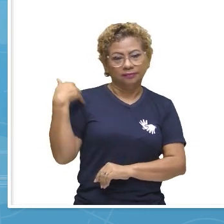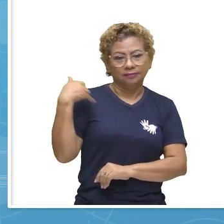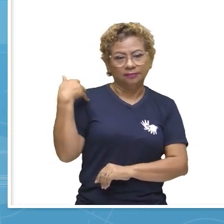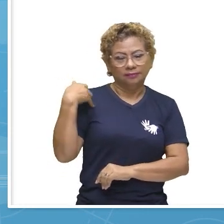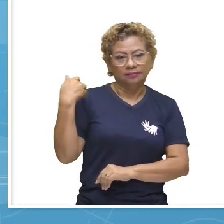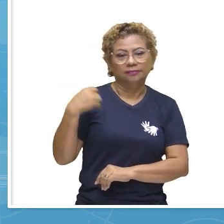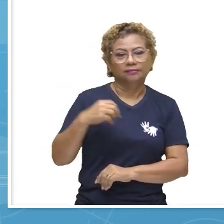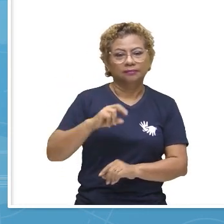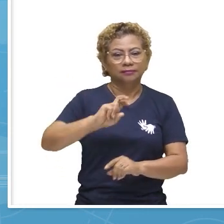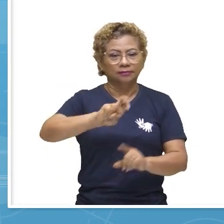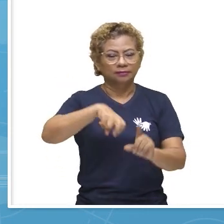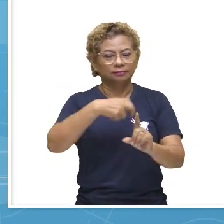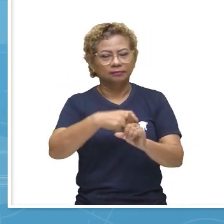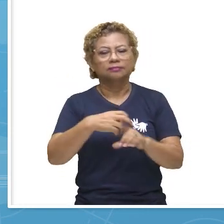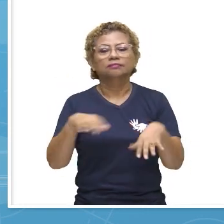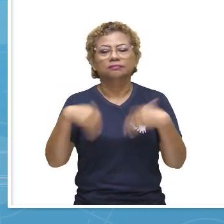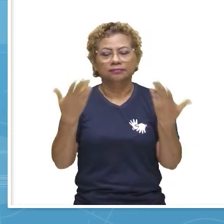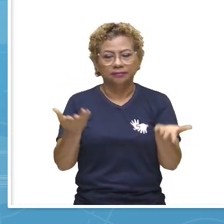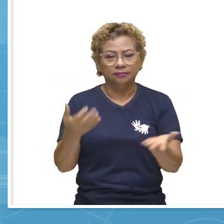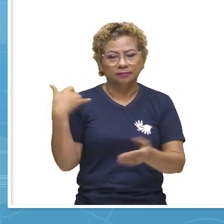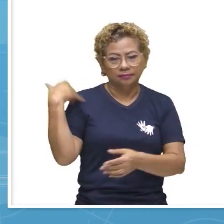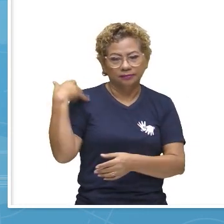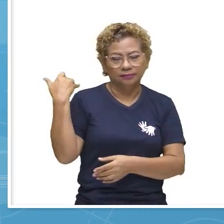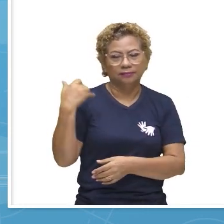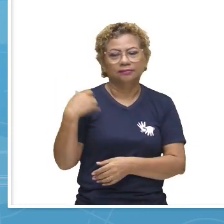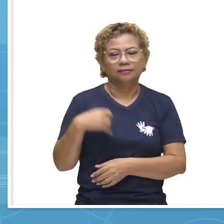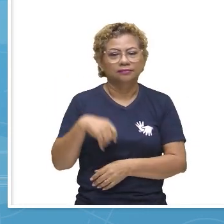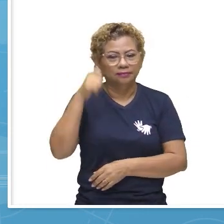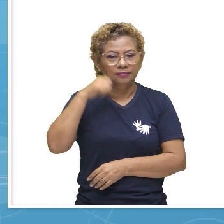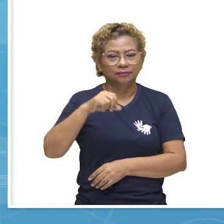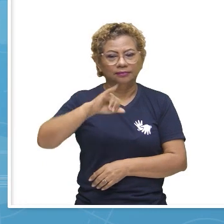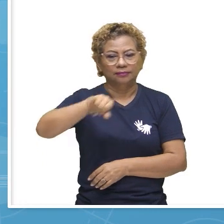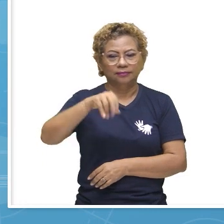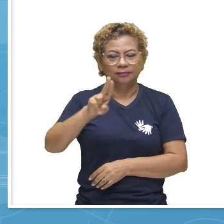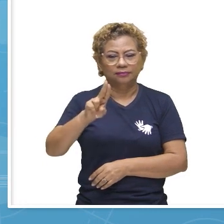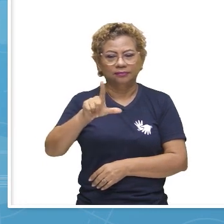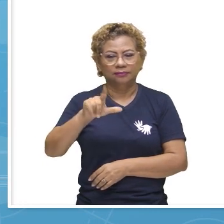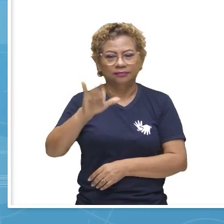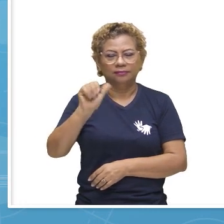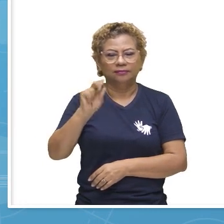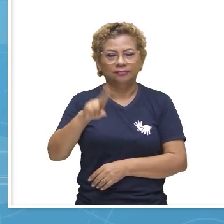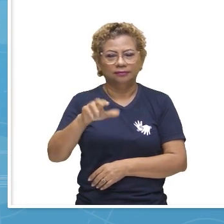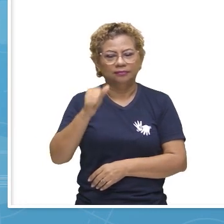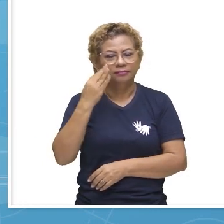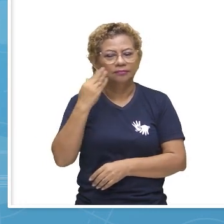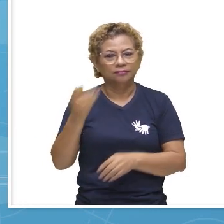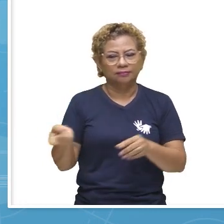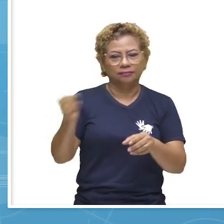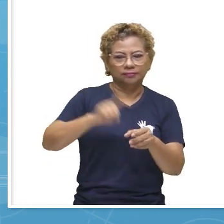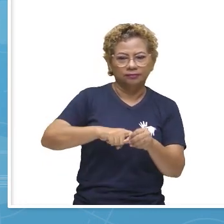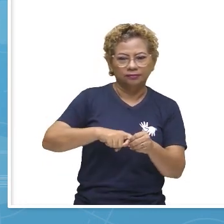igual a 104. Qual é a idade da Juliana? Daqui a pouco a gente retorna para conferir.